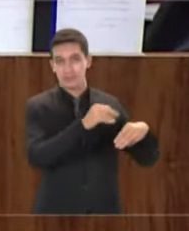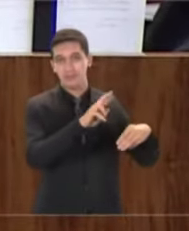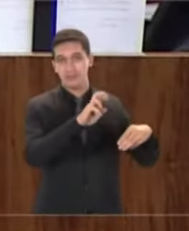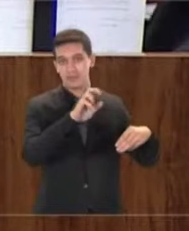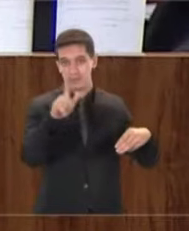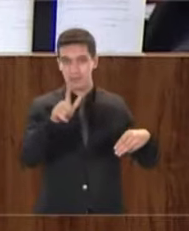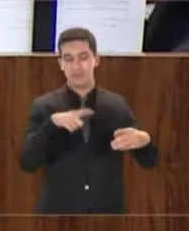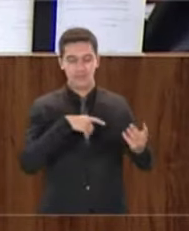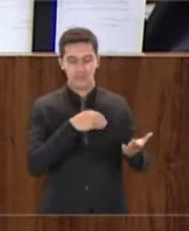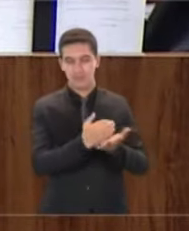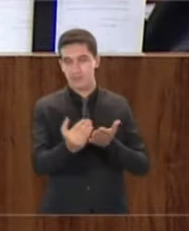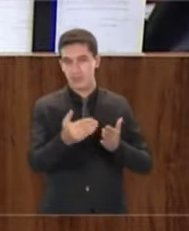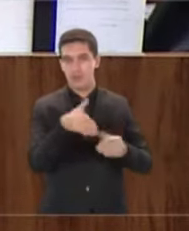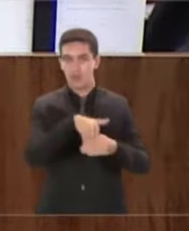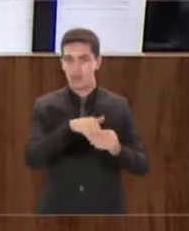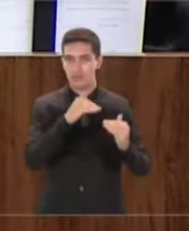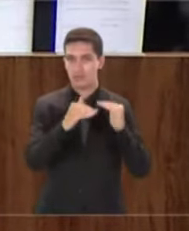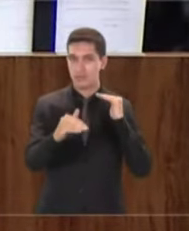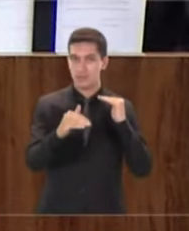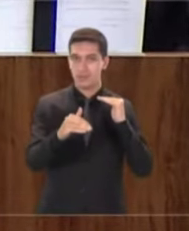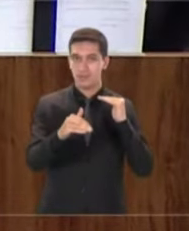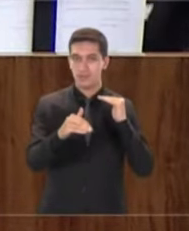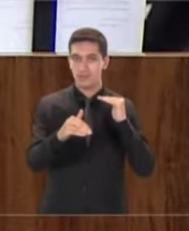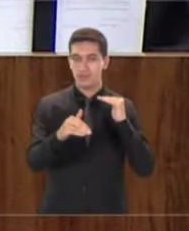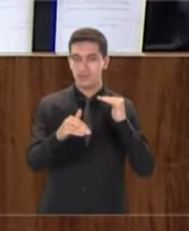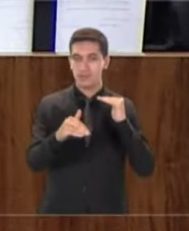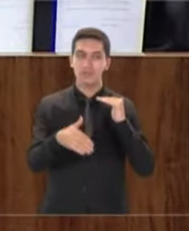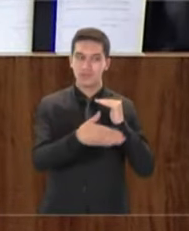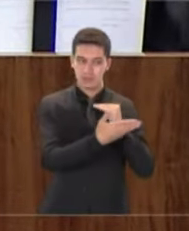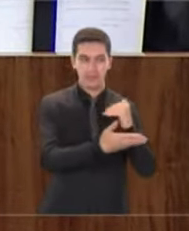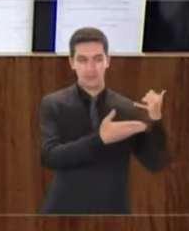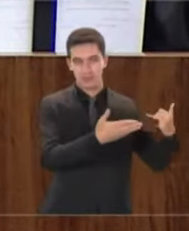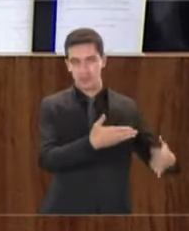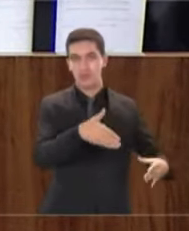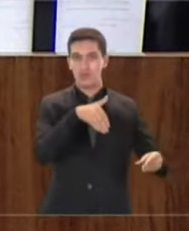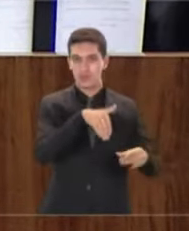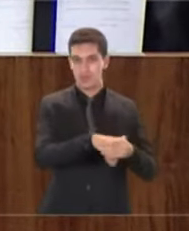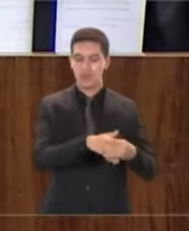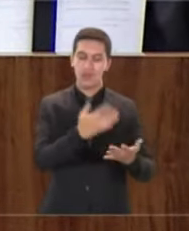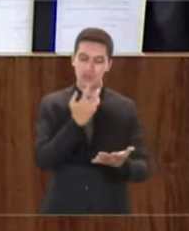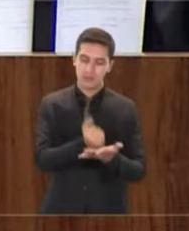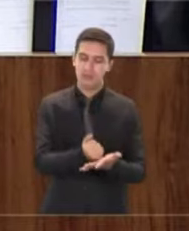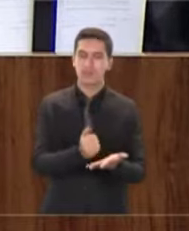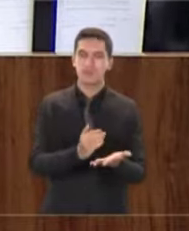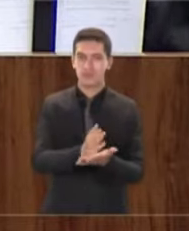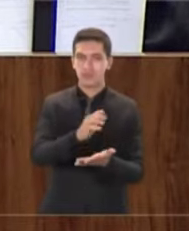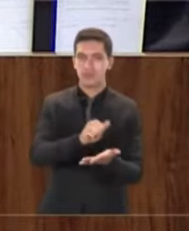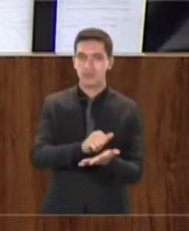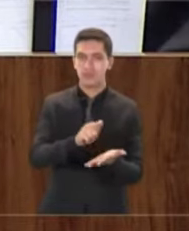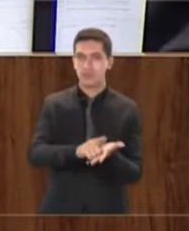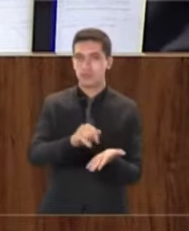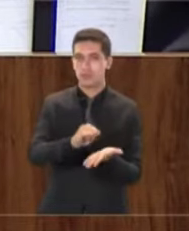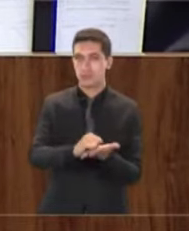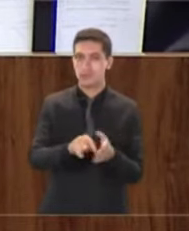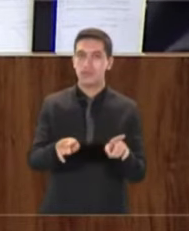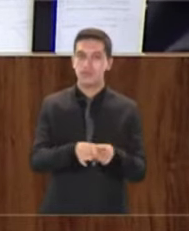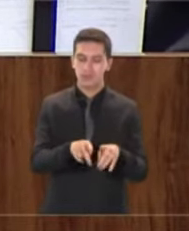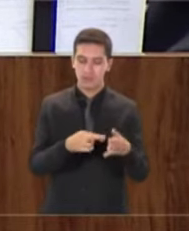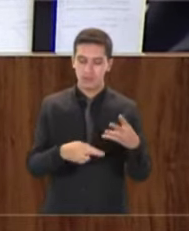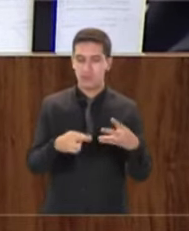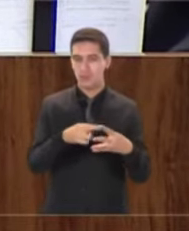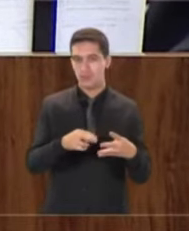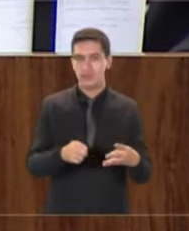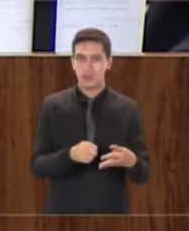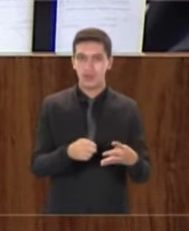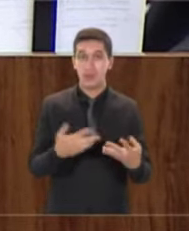abriu divergência, votando no sentido do provimento ao agravo interno e ao recurso. O